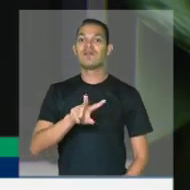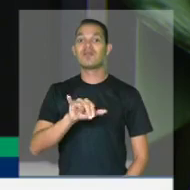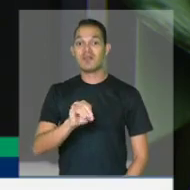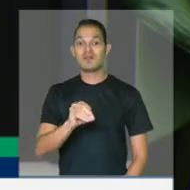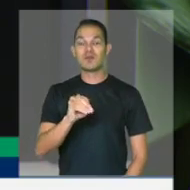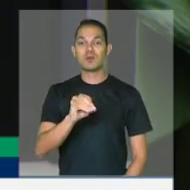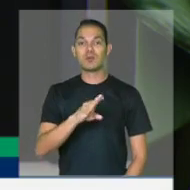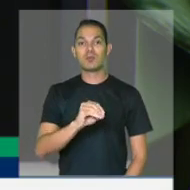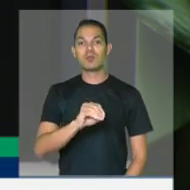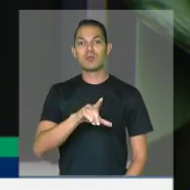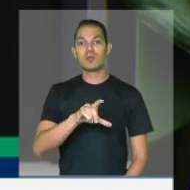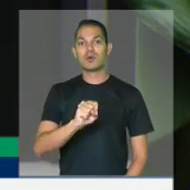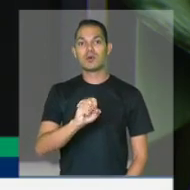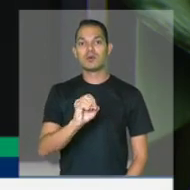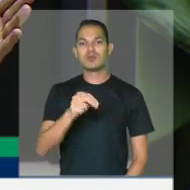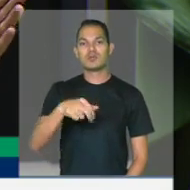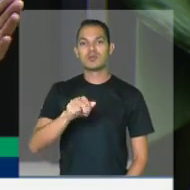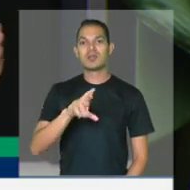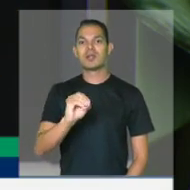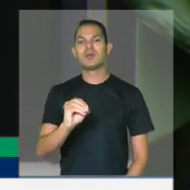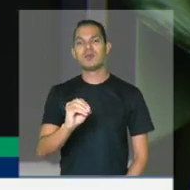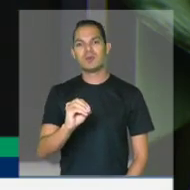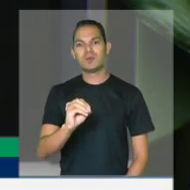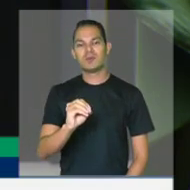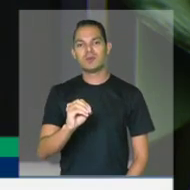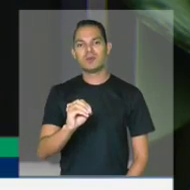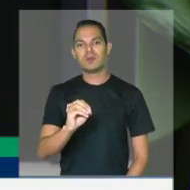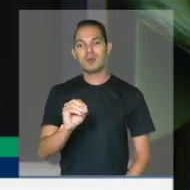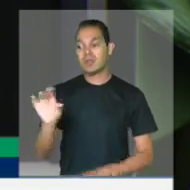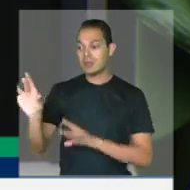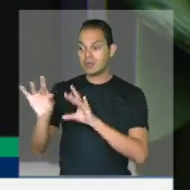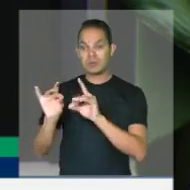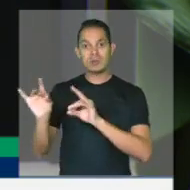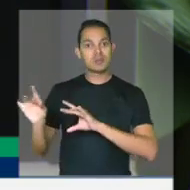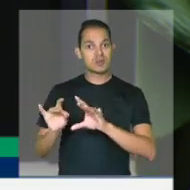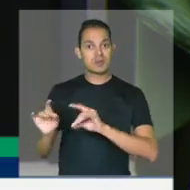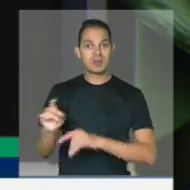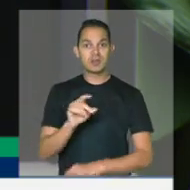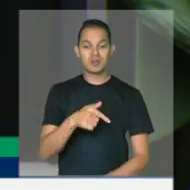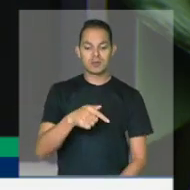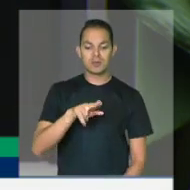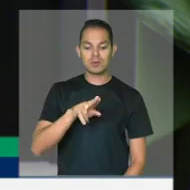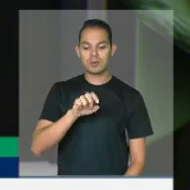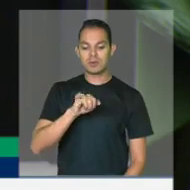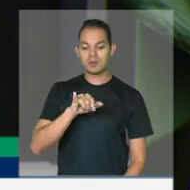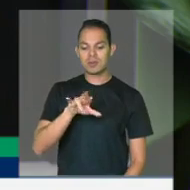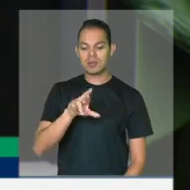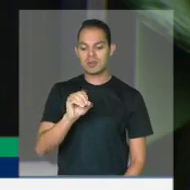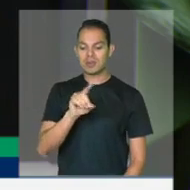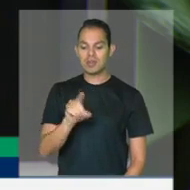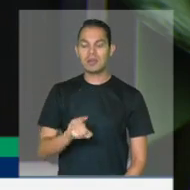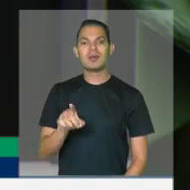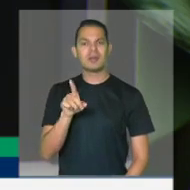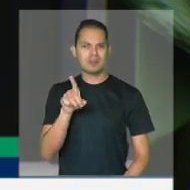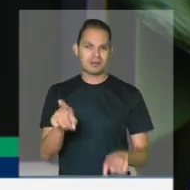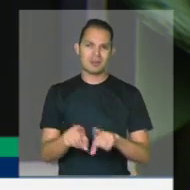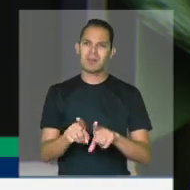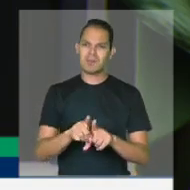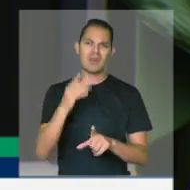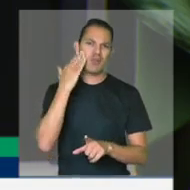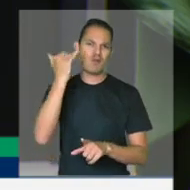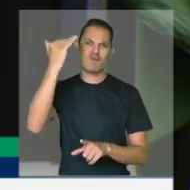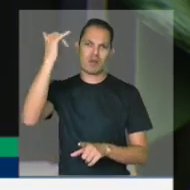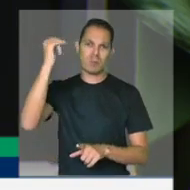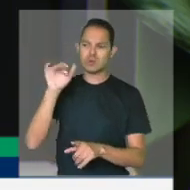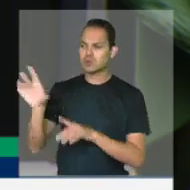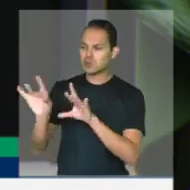Bolsonaro. E eram de laranjas, indicados lá pelo senhor Queiroz, também muito conhecido. Este